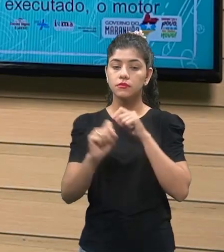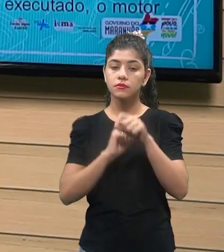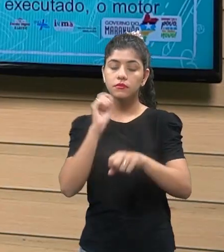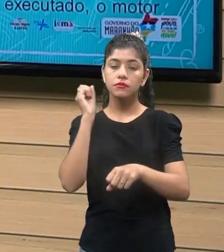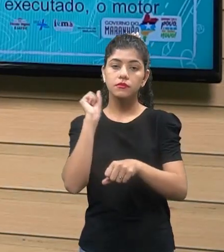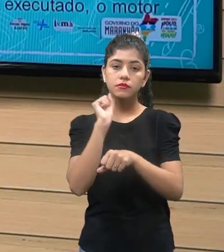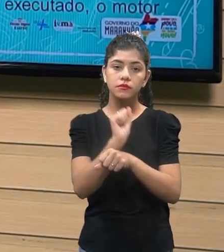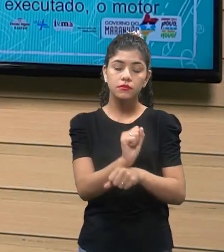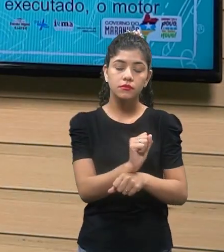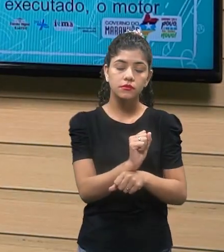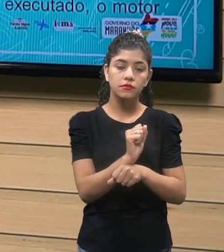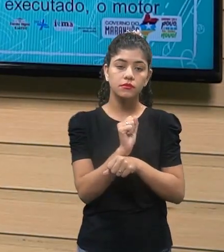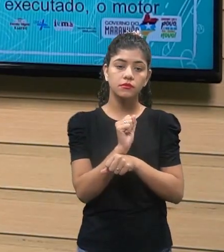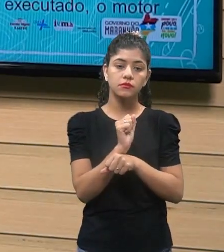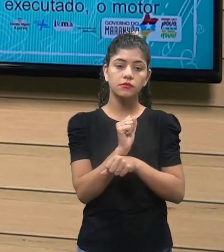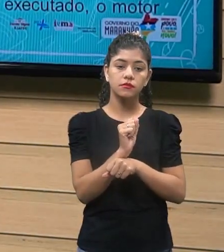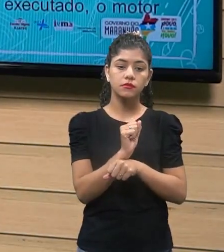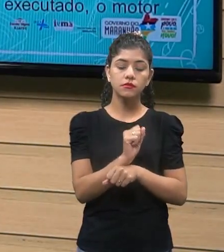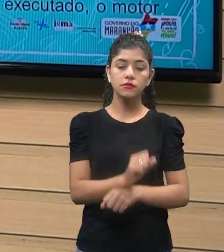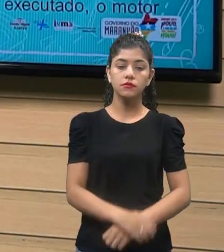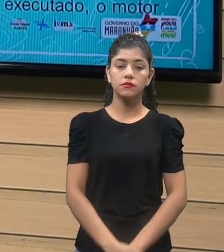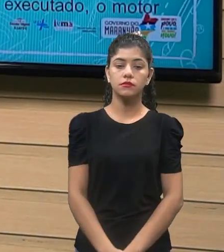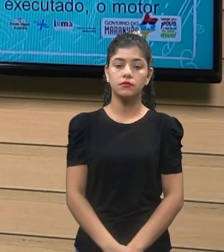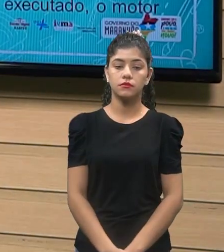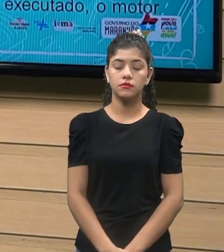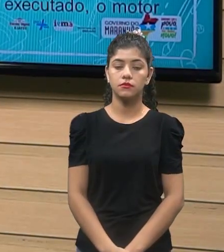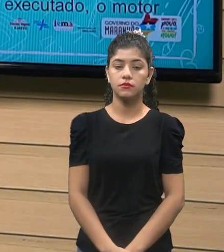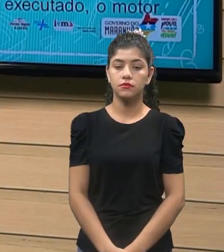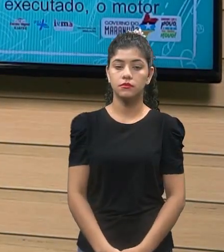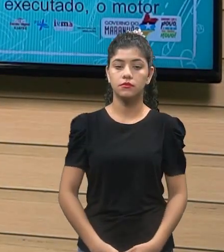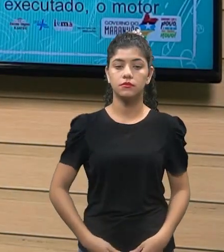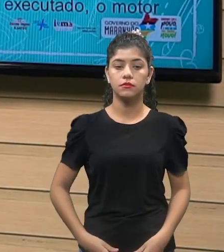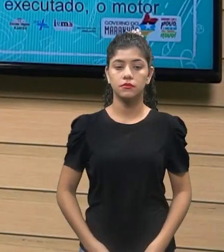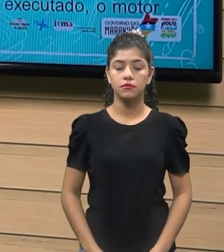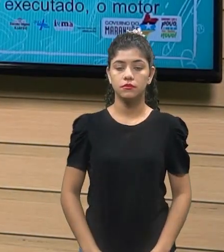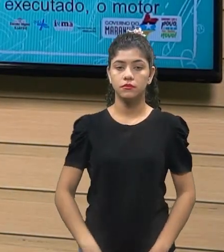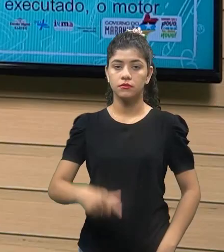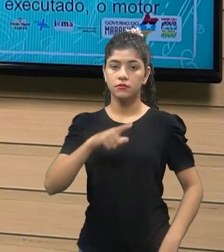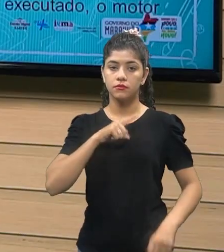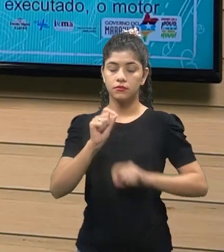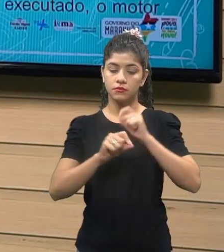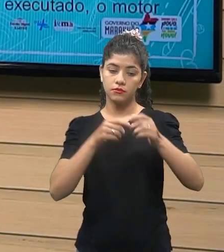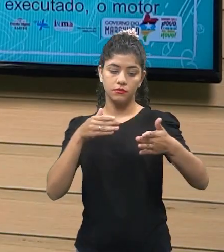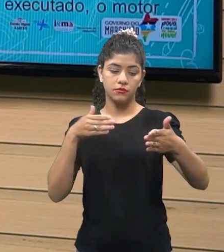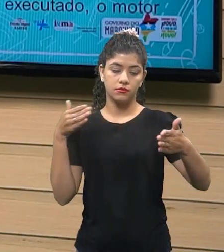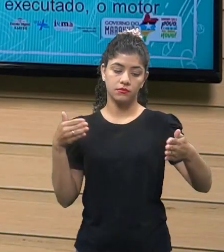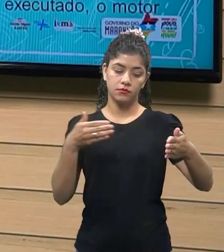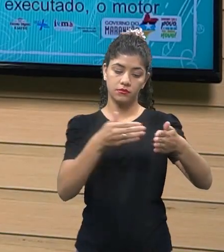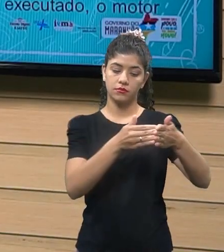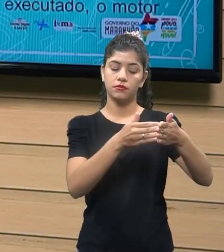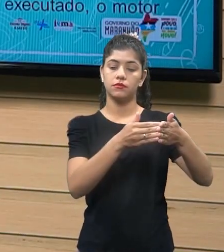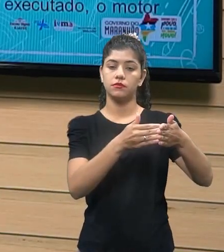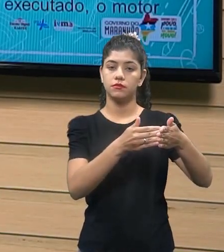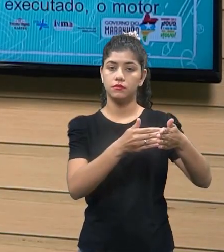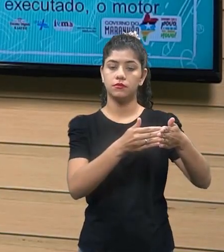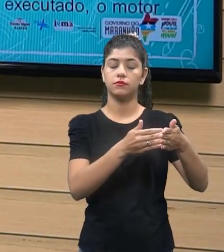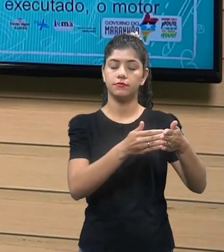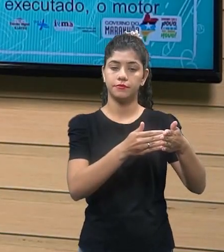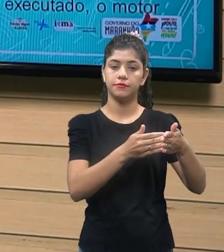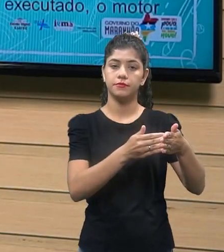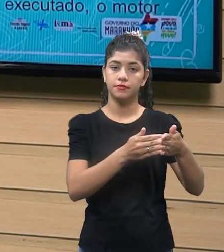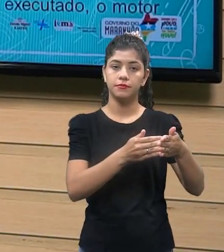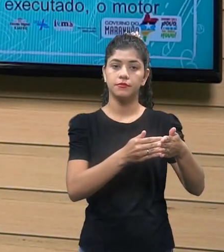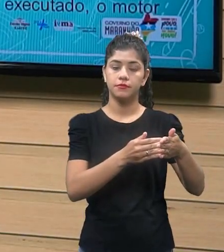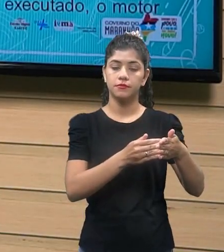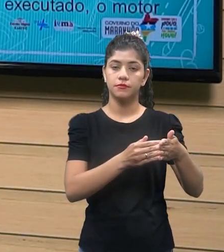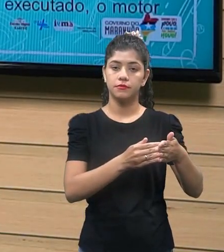por inércia, que é quando os obstáculos ali presentes irão fazer ou forçar